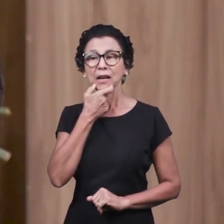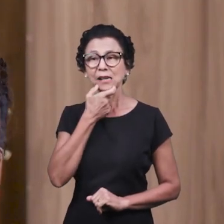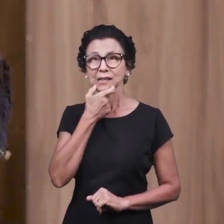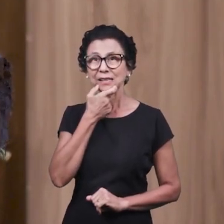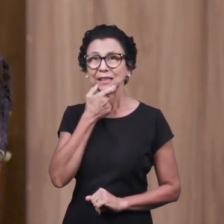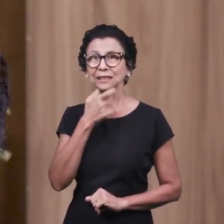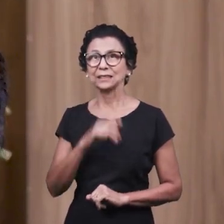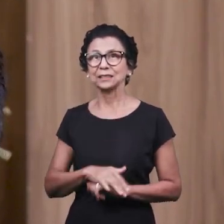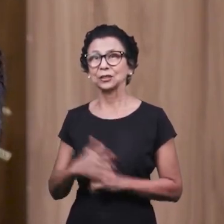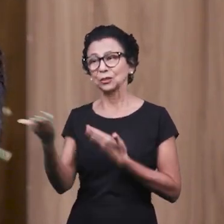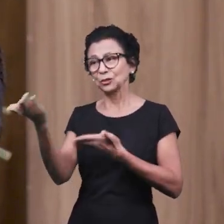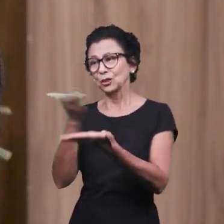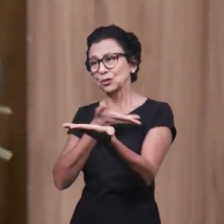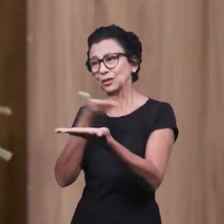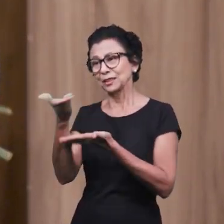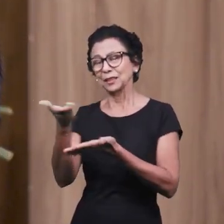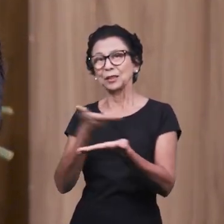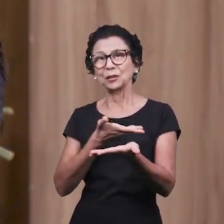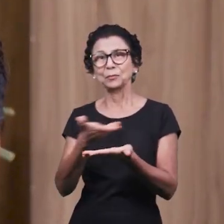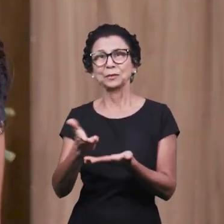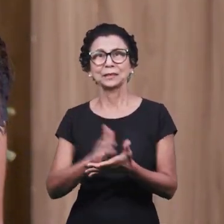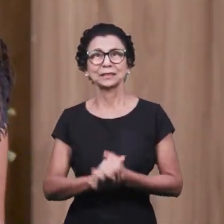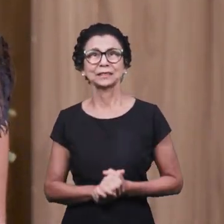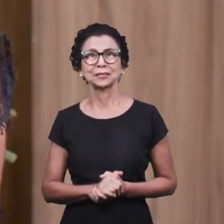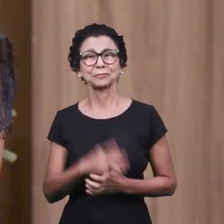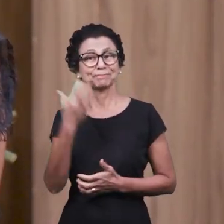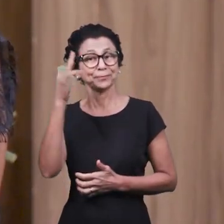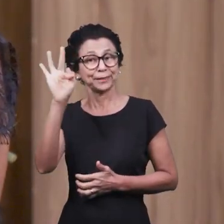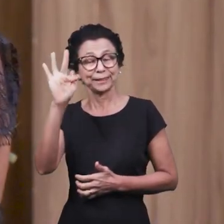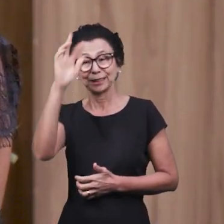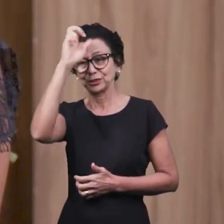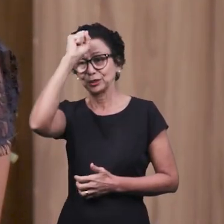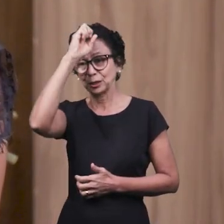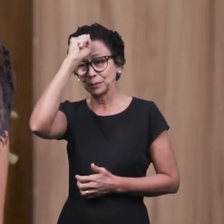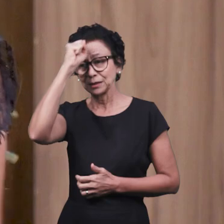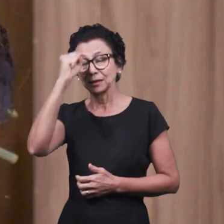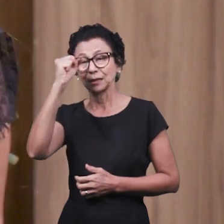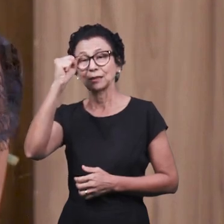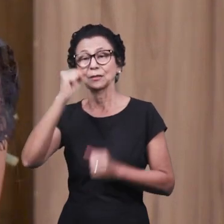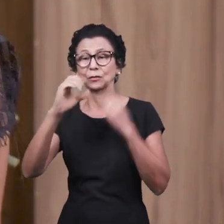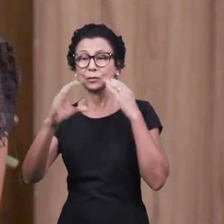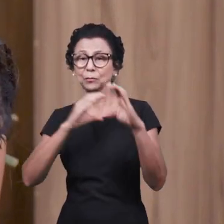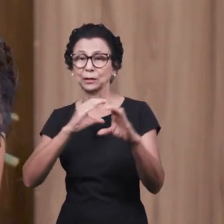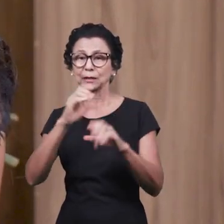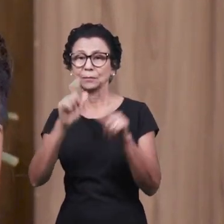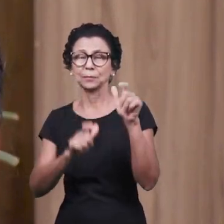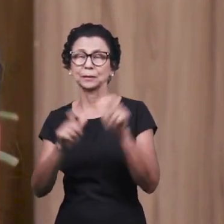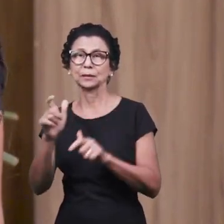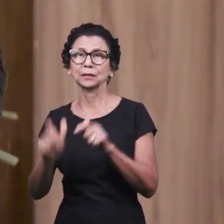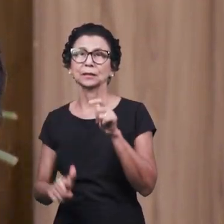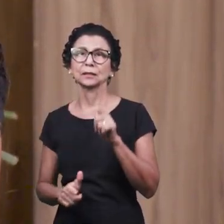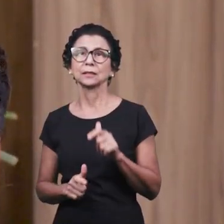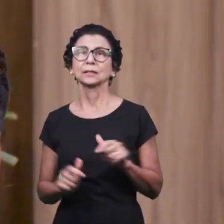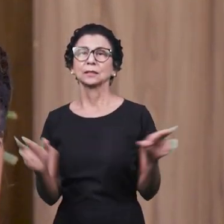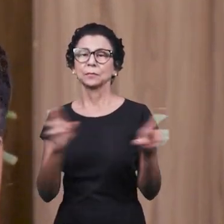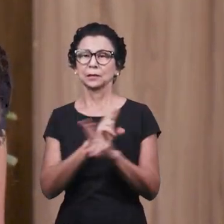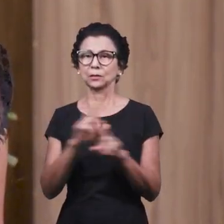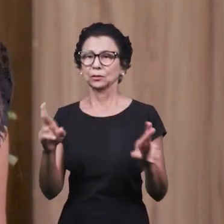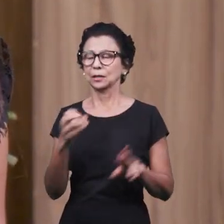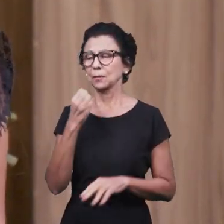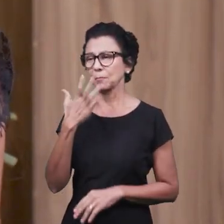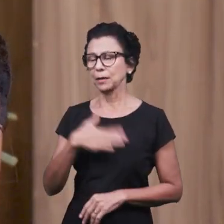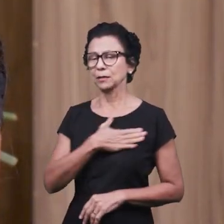ou aprendia francês ou tinha que aprender francês. Não tinha nem meio termo para eu conseguir comunicar com as pessoas. Sempre fui muito comunicativa, então eu sempre gostei muito de